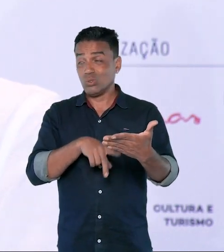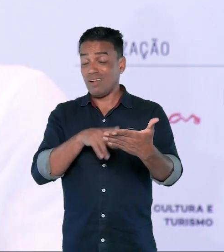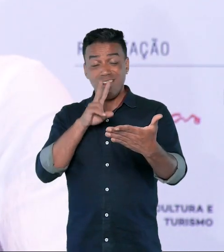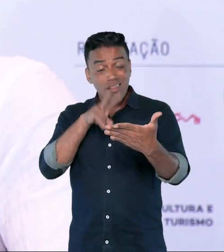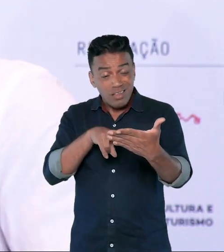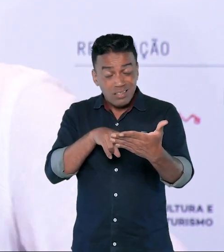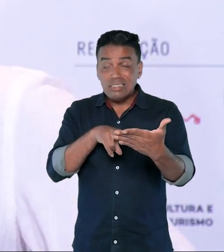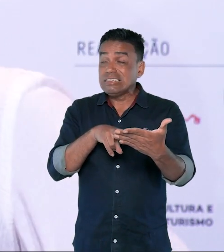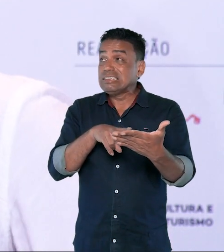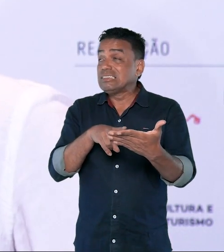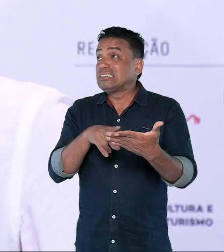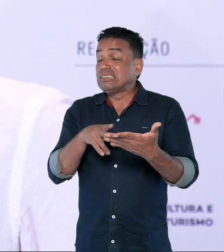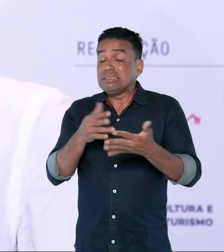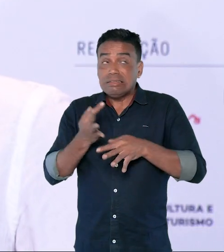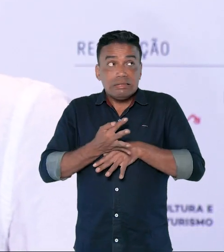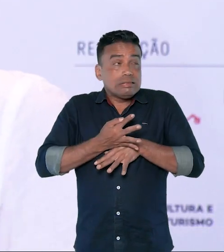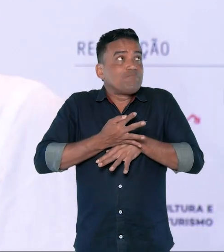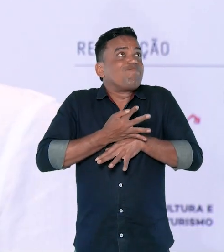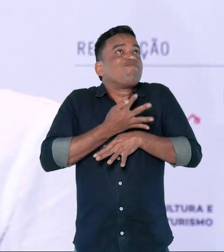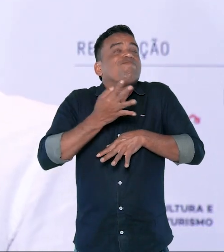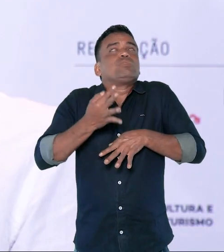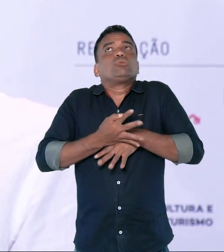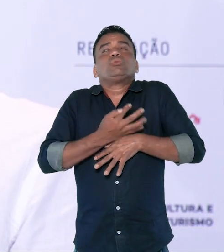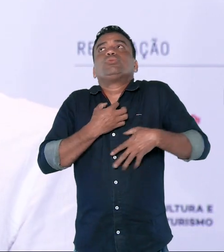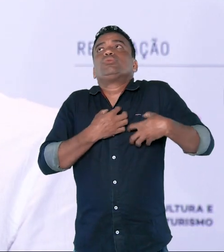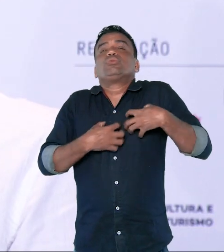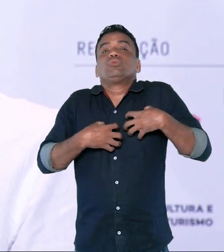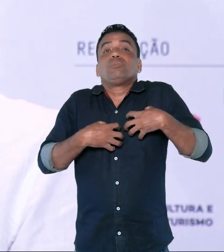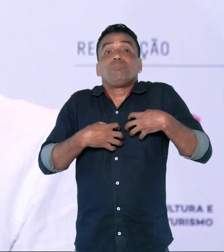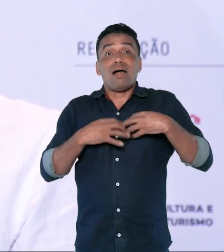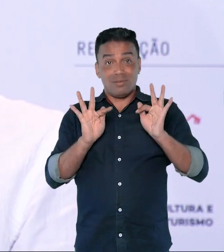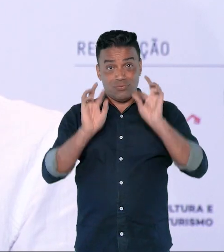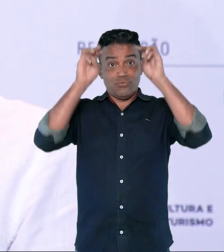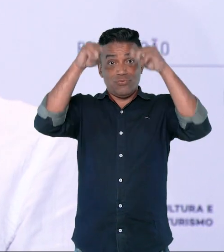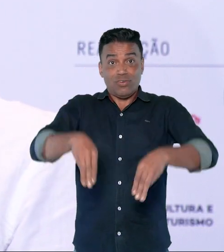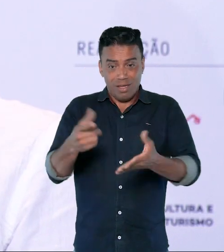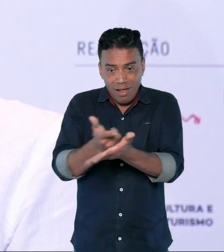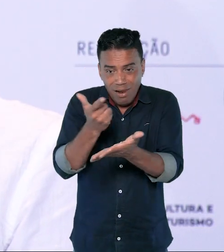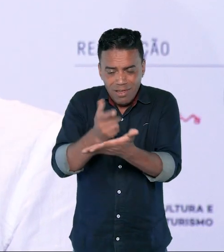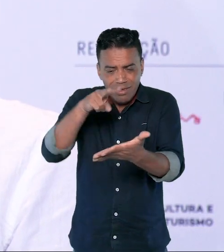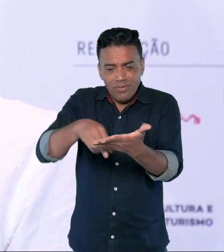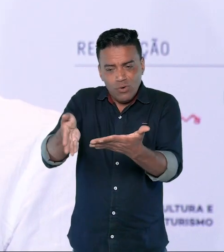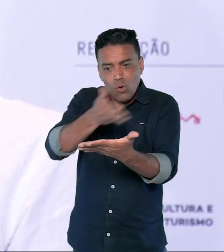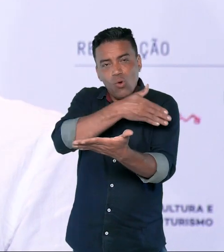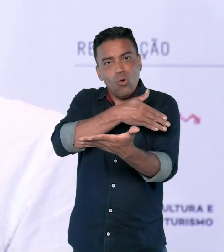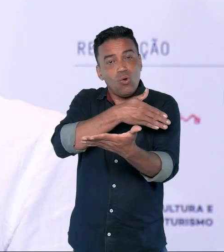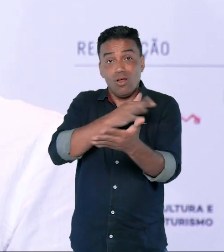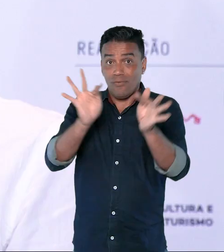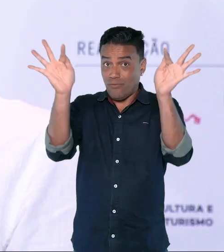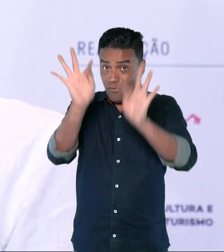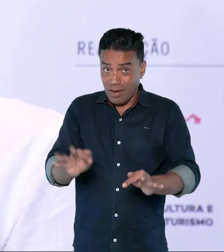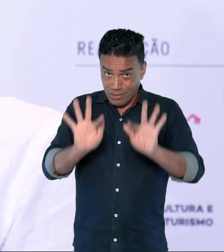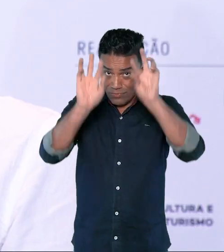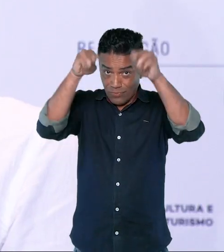leitor frangalhos, né? Mas quando chega lá no finalzinho, assim, ele não faz final feliz, mas